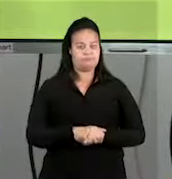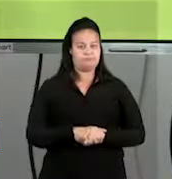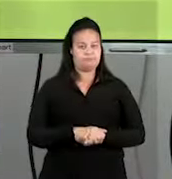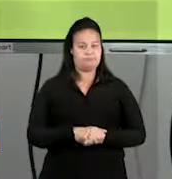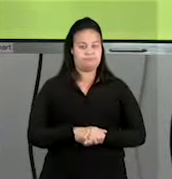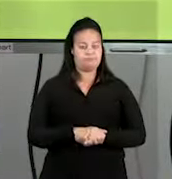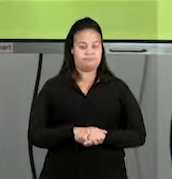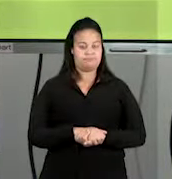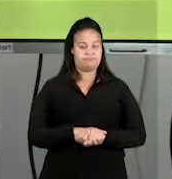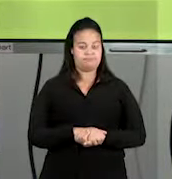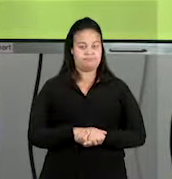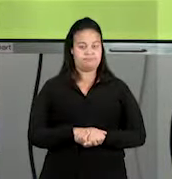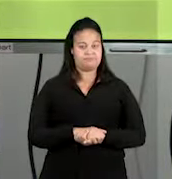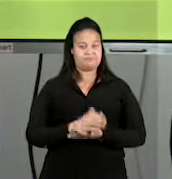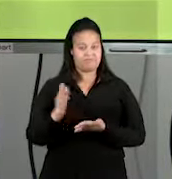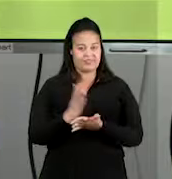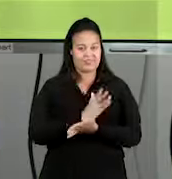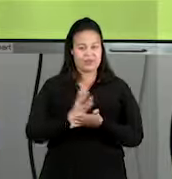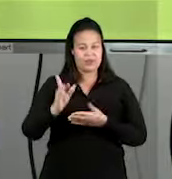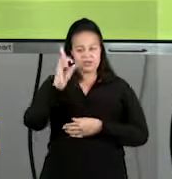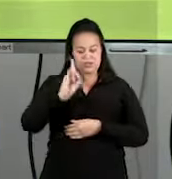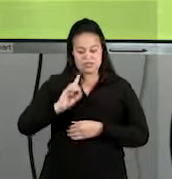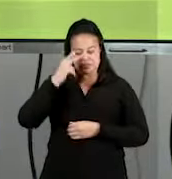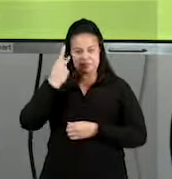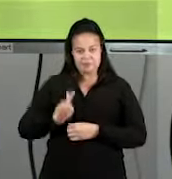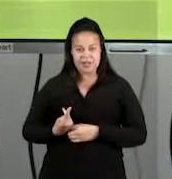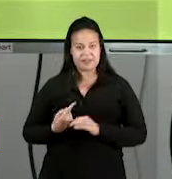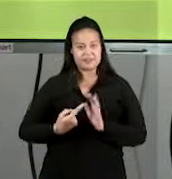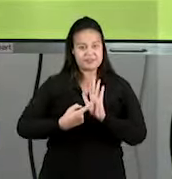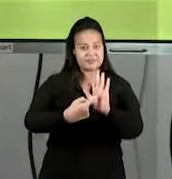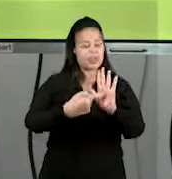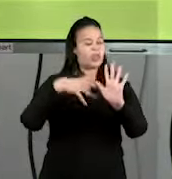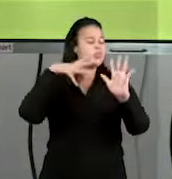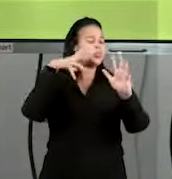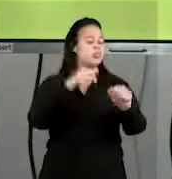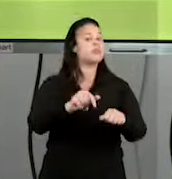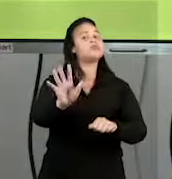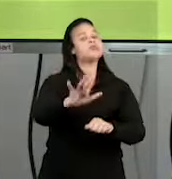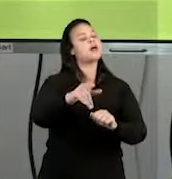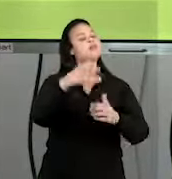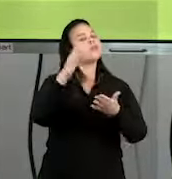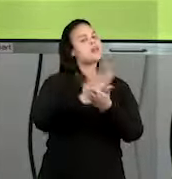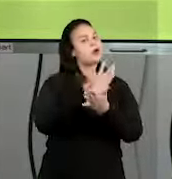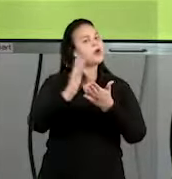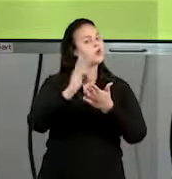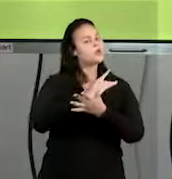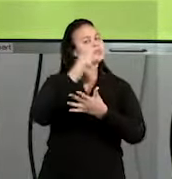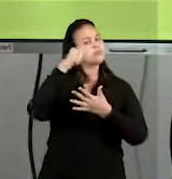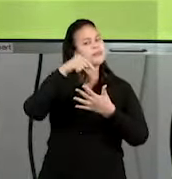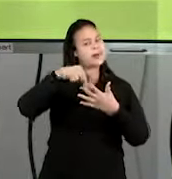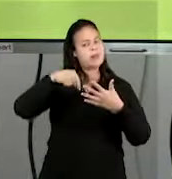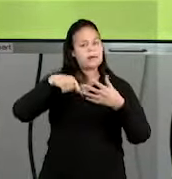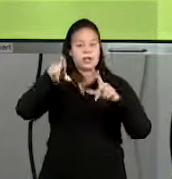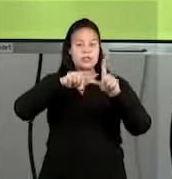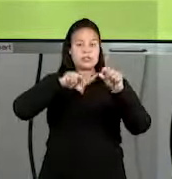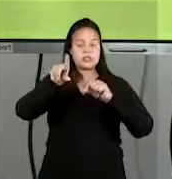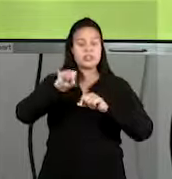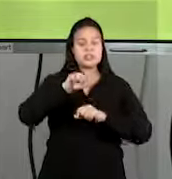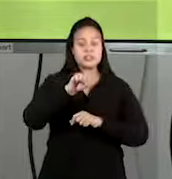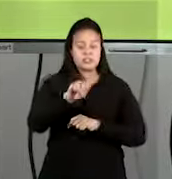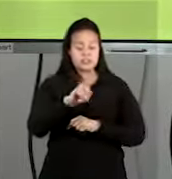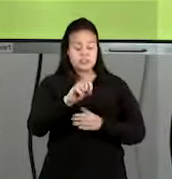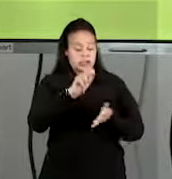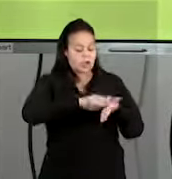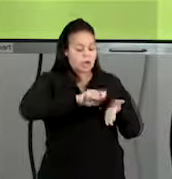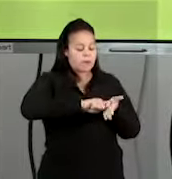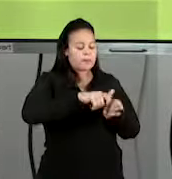Alguns direitos humanos. Vou apresentar alguns para vocês, não vou apresentar todos. Se você tem acesso ao PET, no